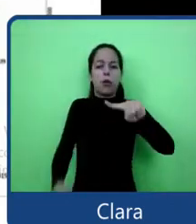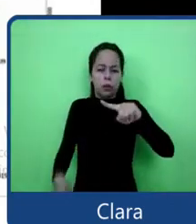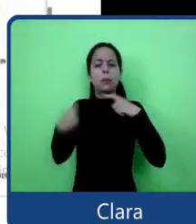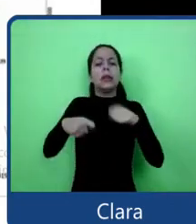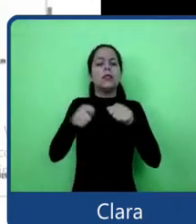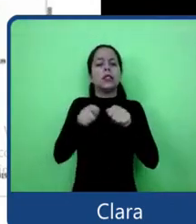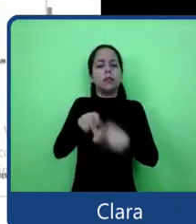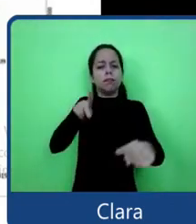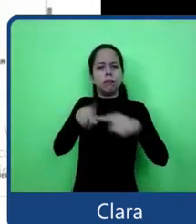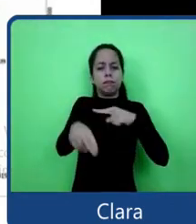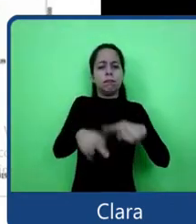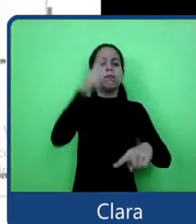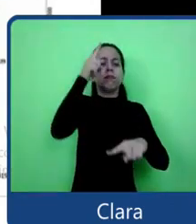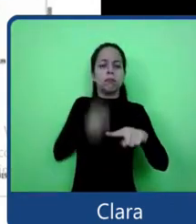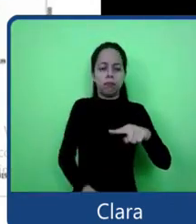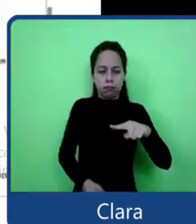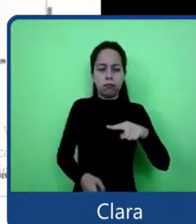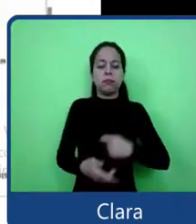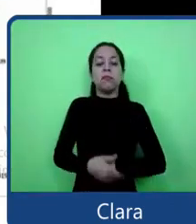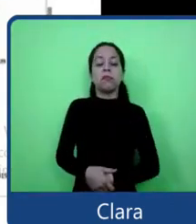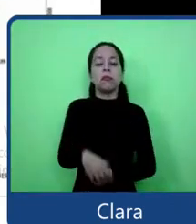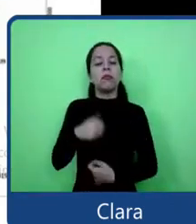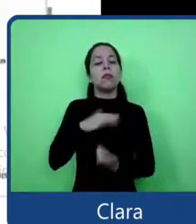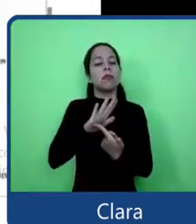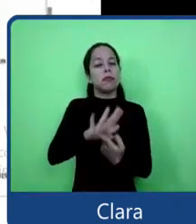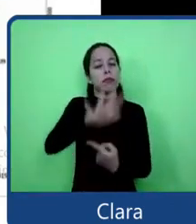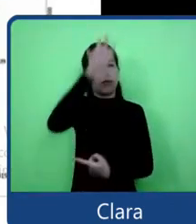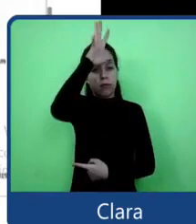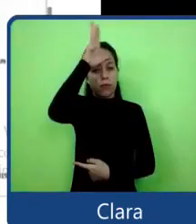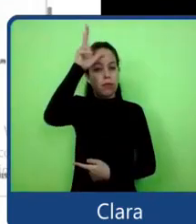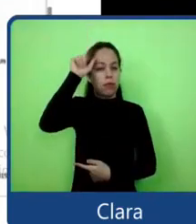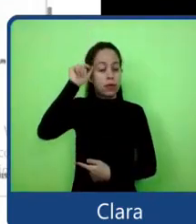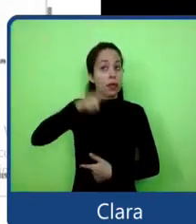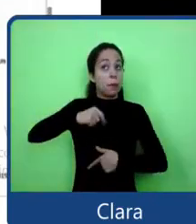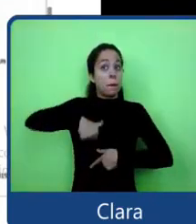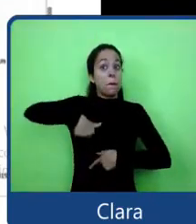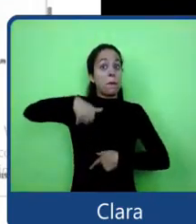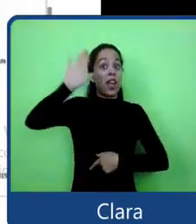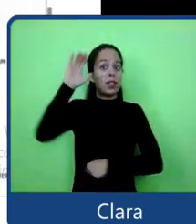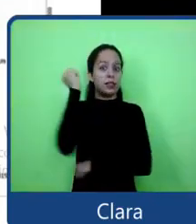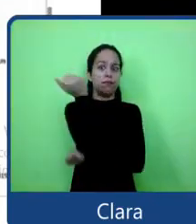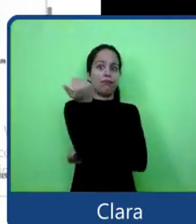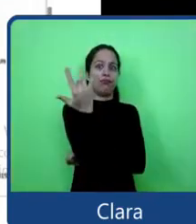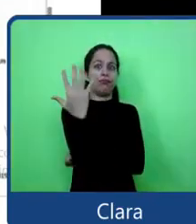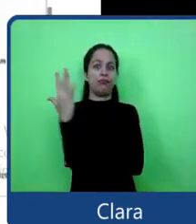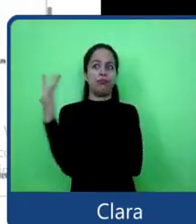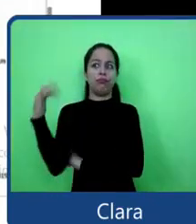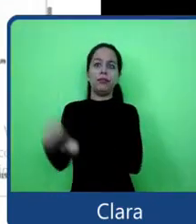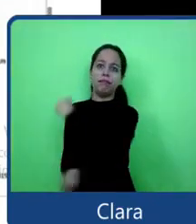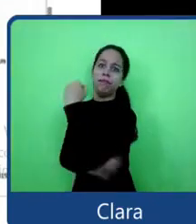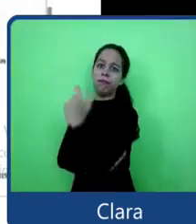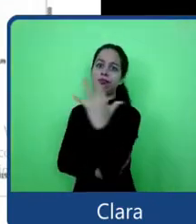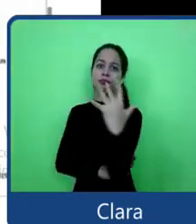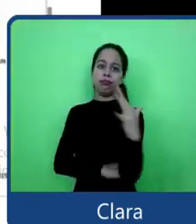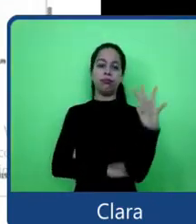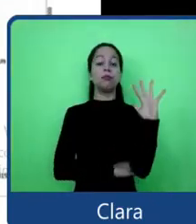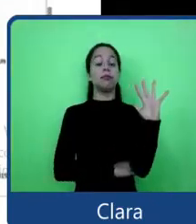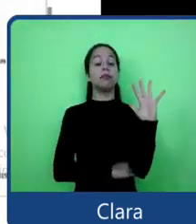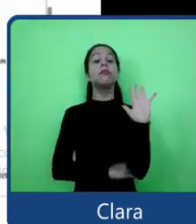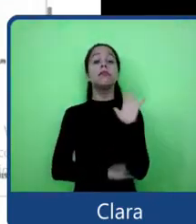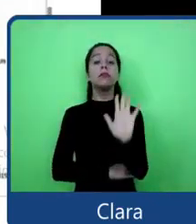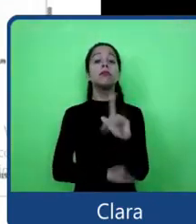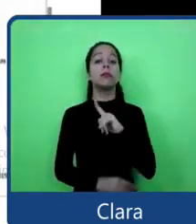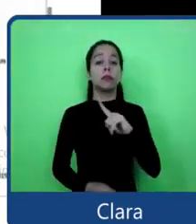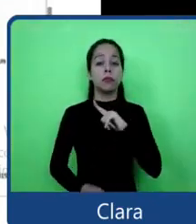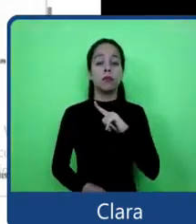que acaba sendo mais a minha especialidade, né? Mas a gente também tem o setor de